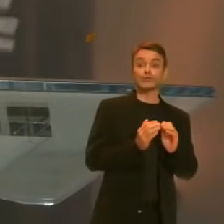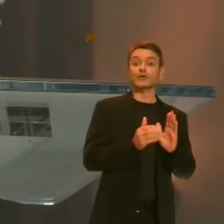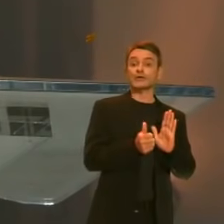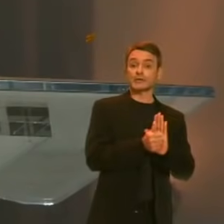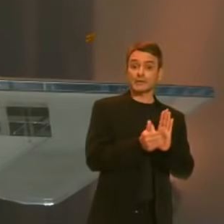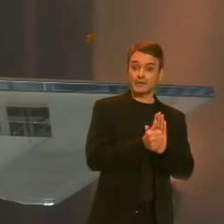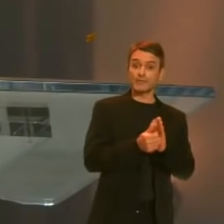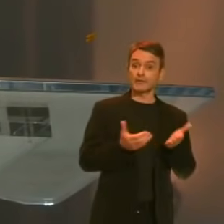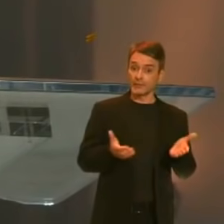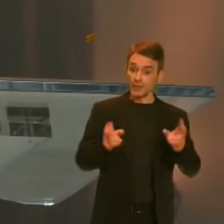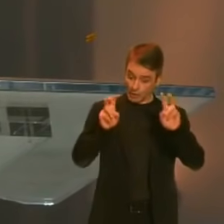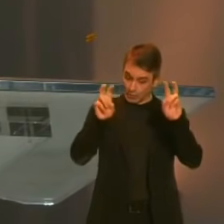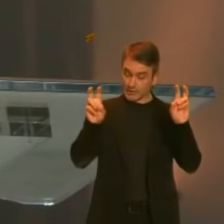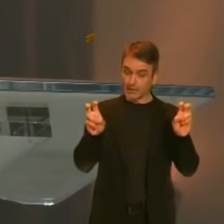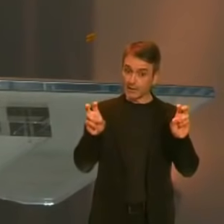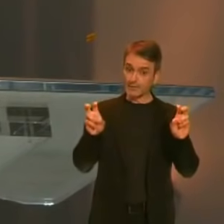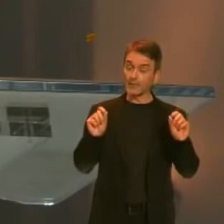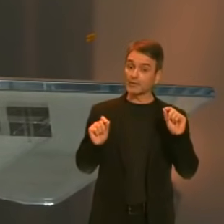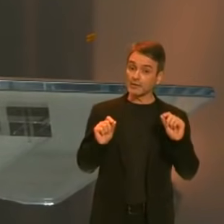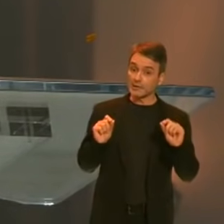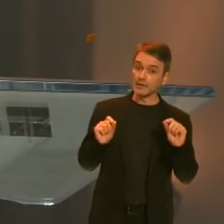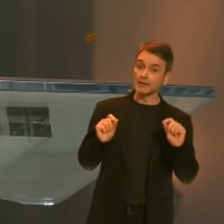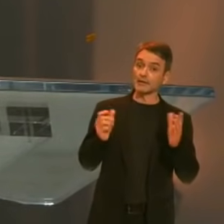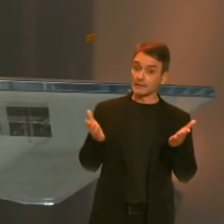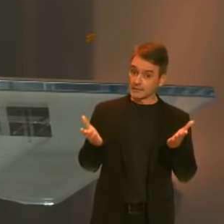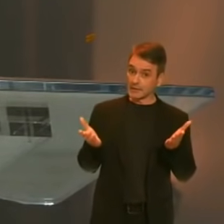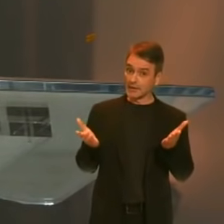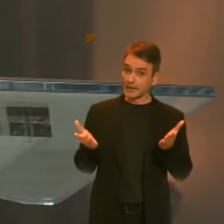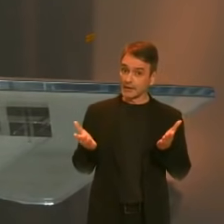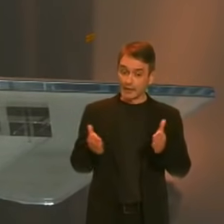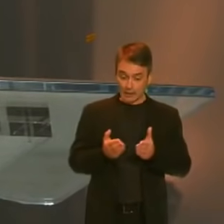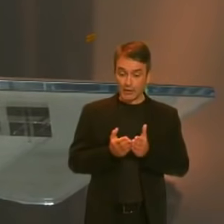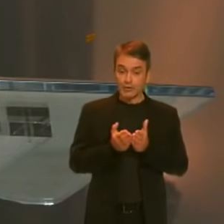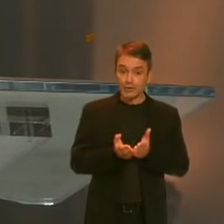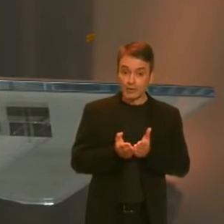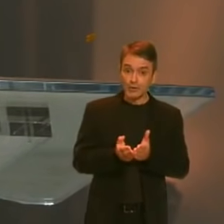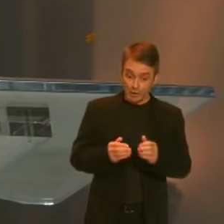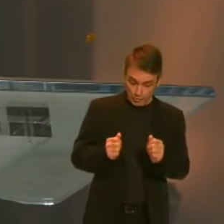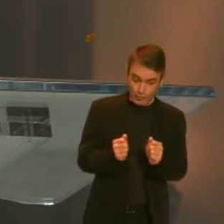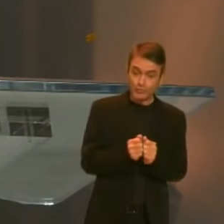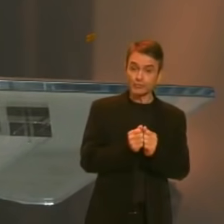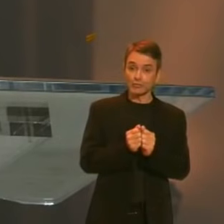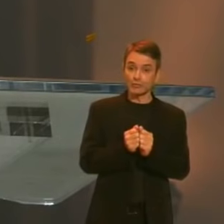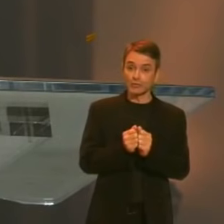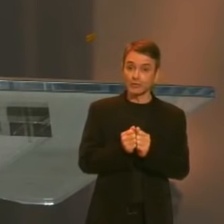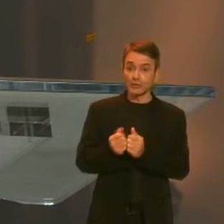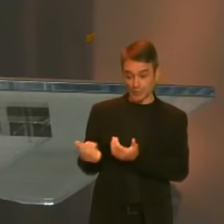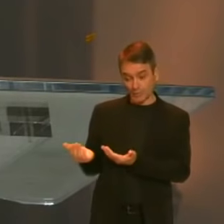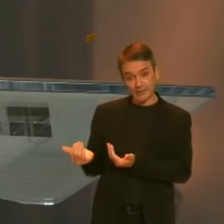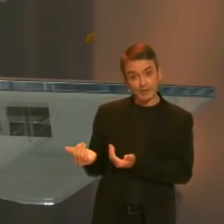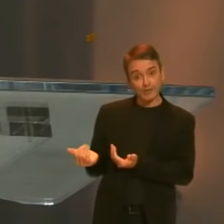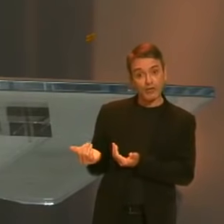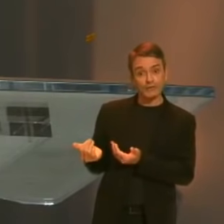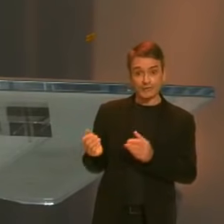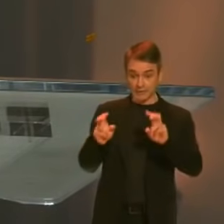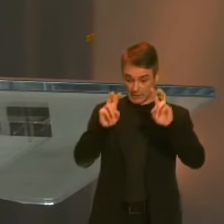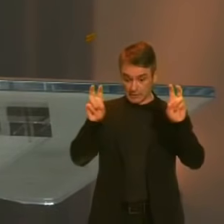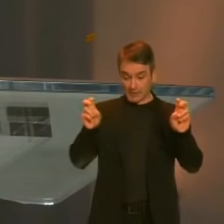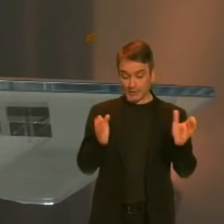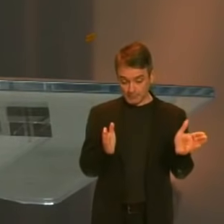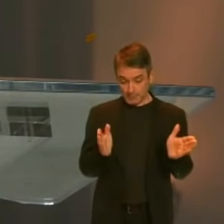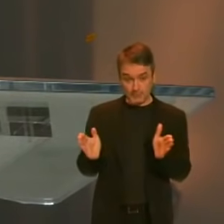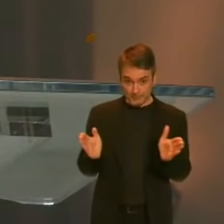E o tema é para você embarcar com eles. E então aí, durante esse período da campanha, você vai